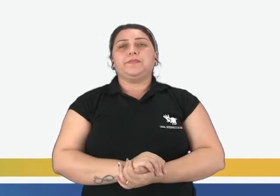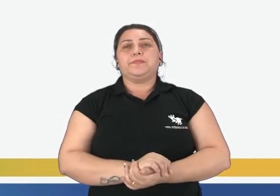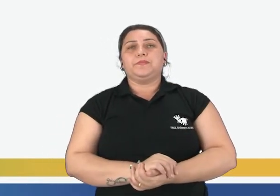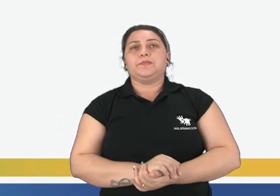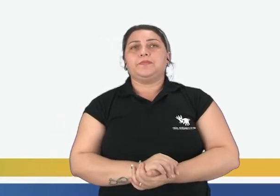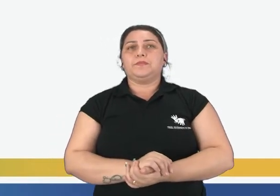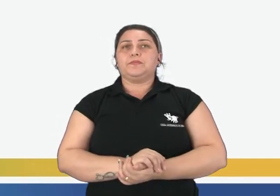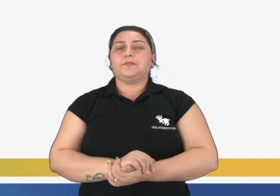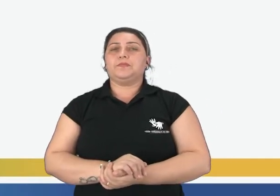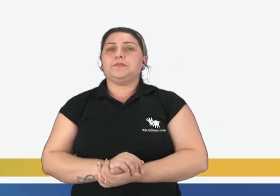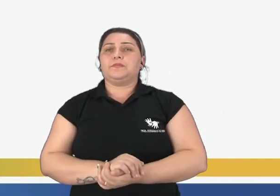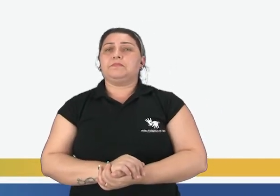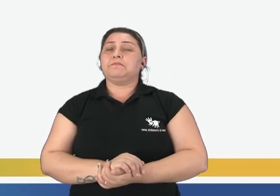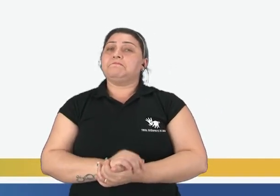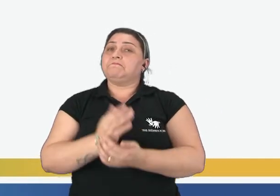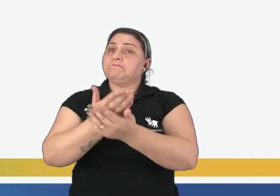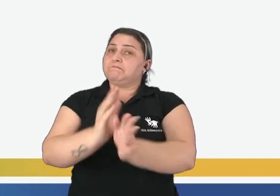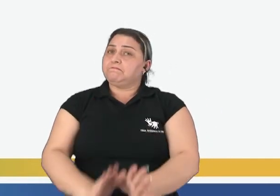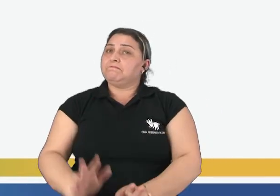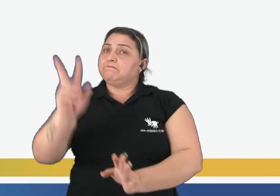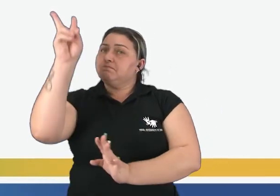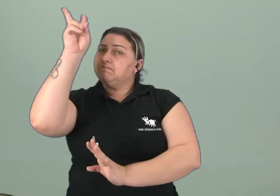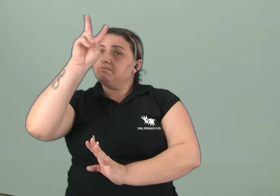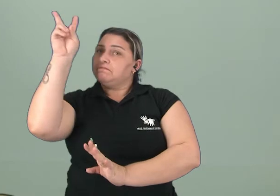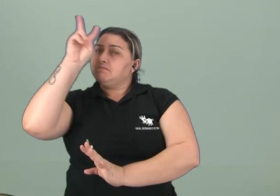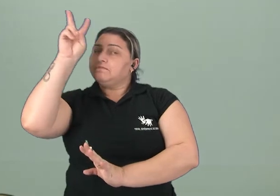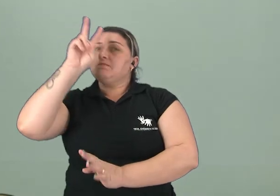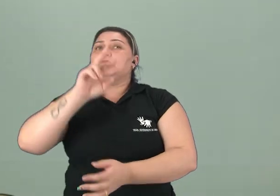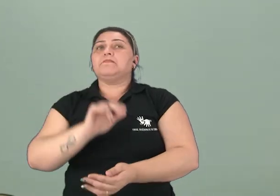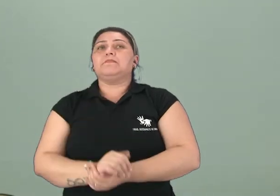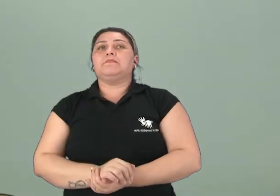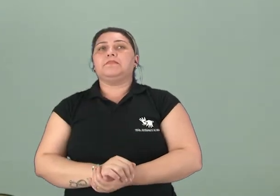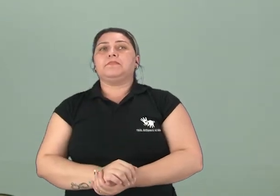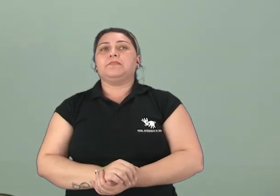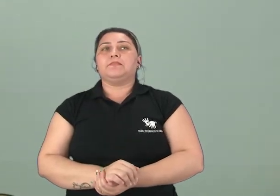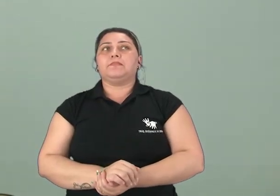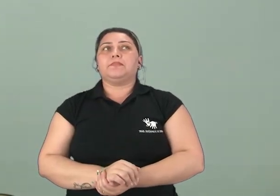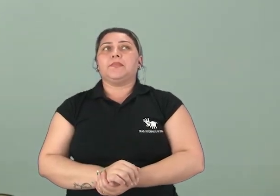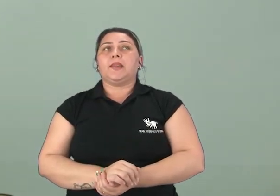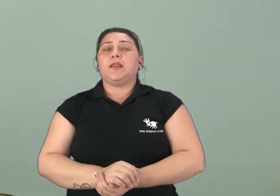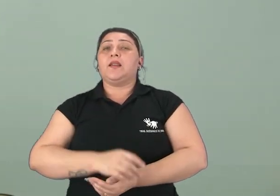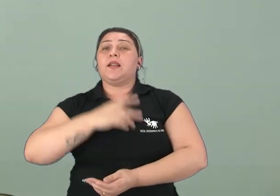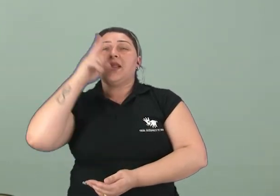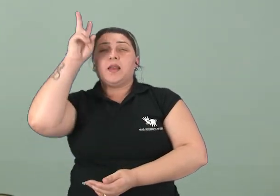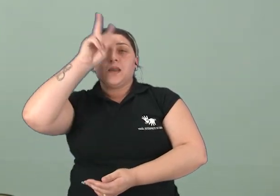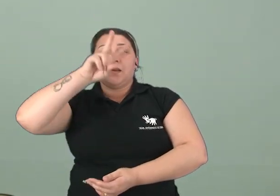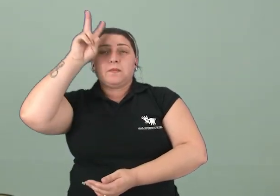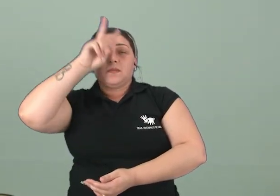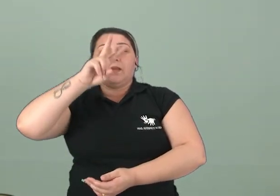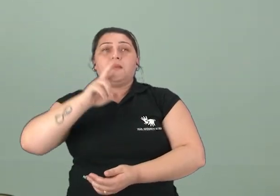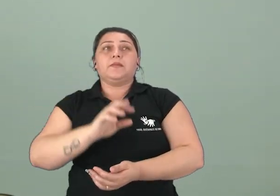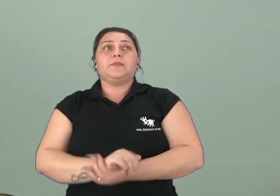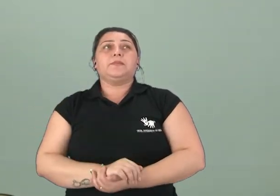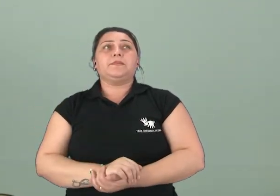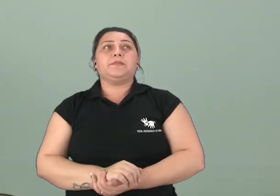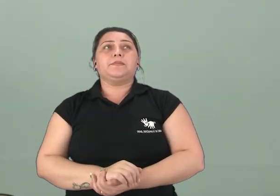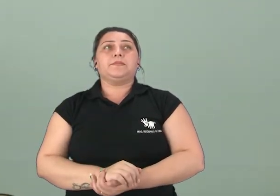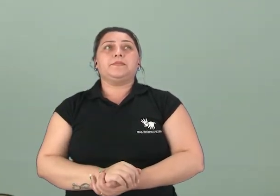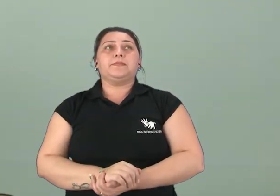narrativo Como terminou aquela história ali estamos lá comigo a gente vai lembrar aqui